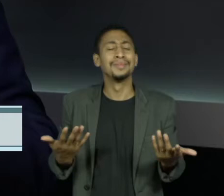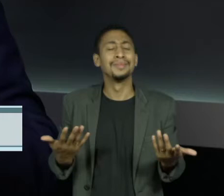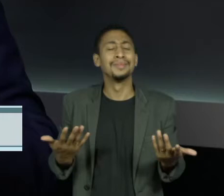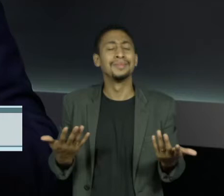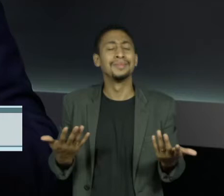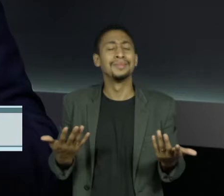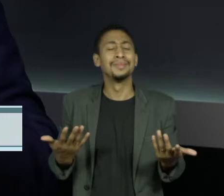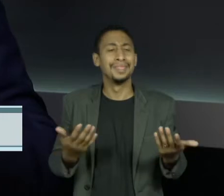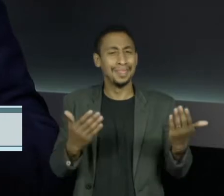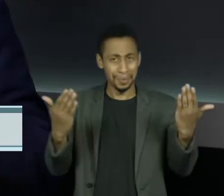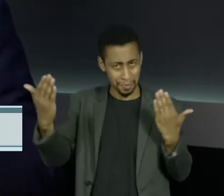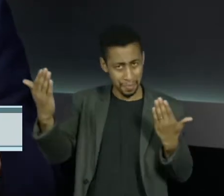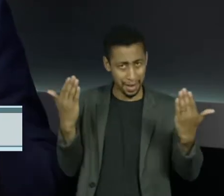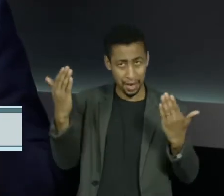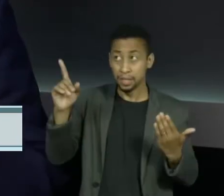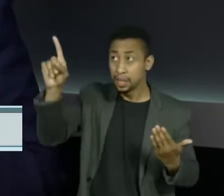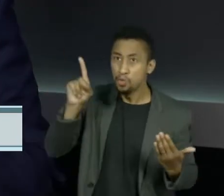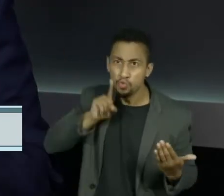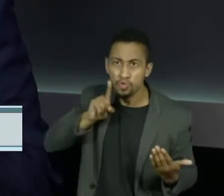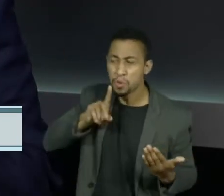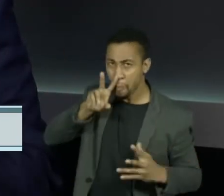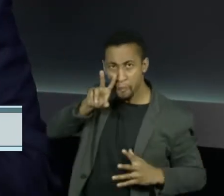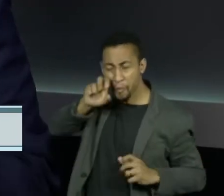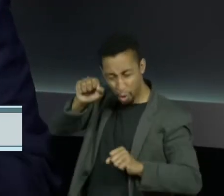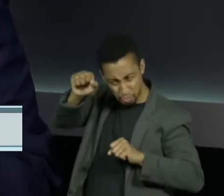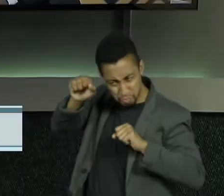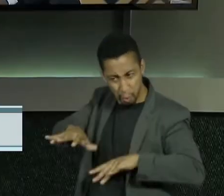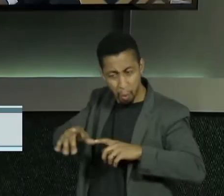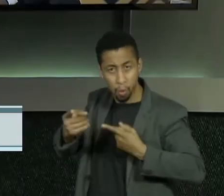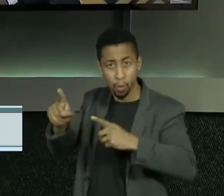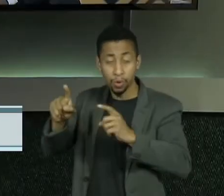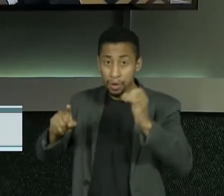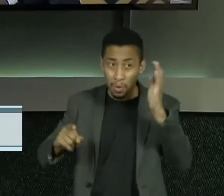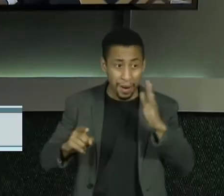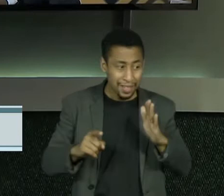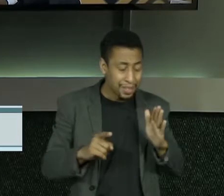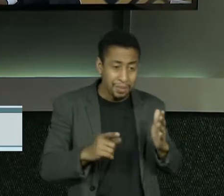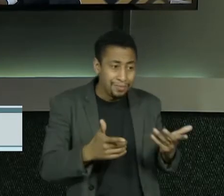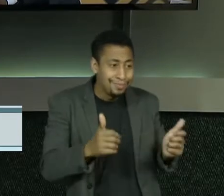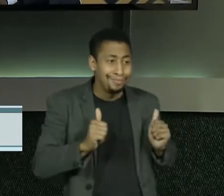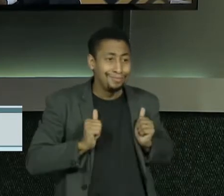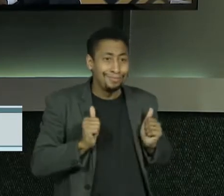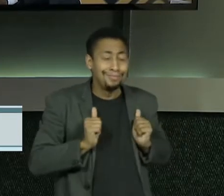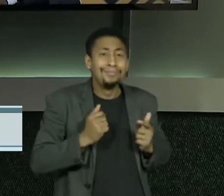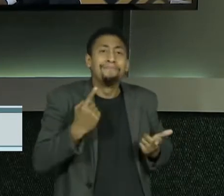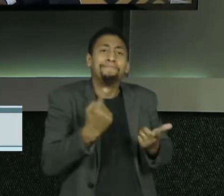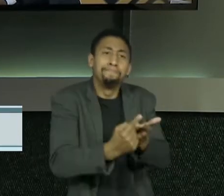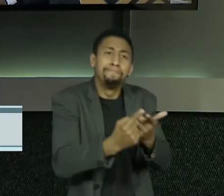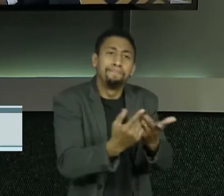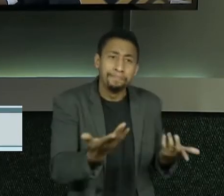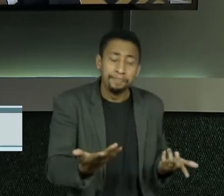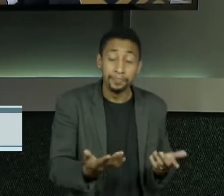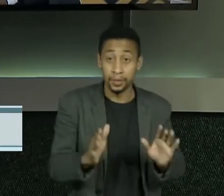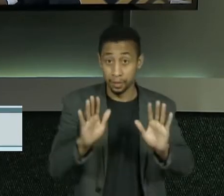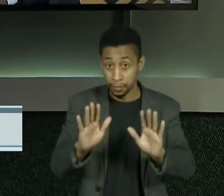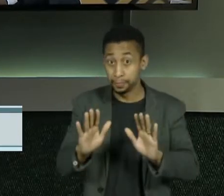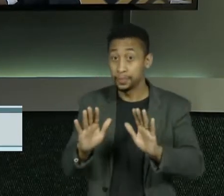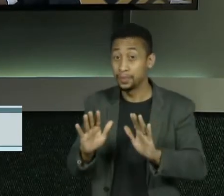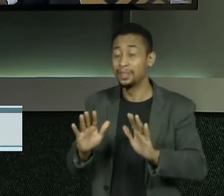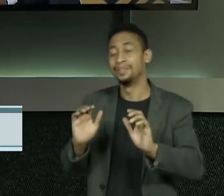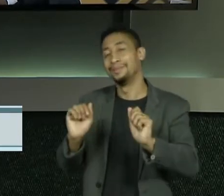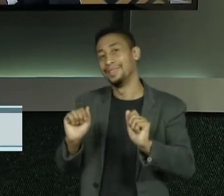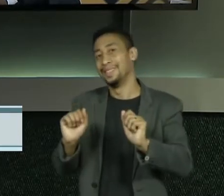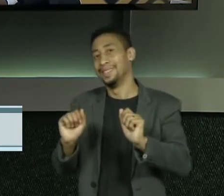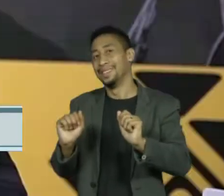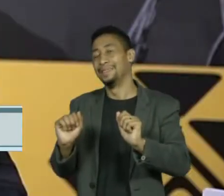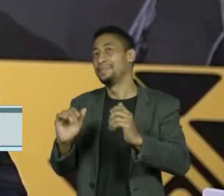não se mobiliza diante deste crime? Porque a gente continua entendendo que esse não é um